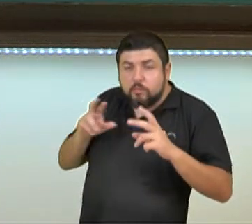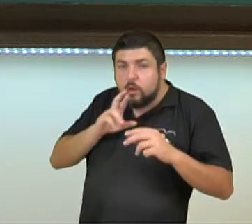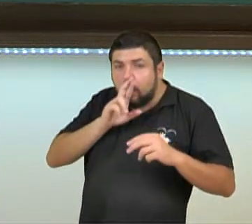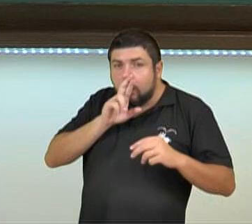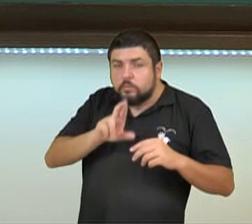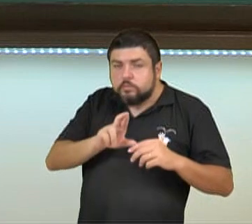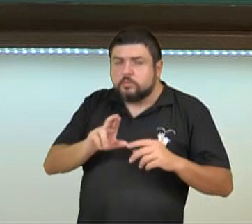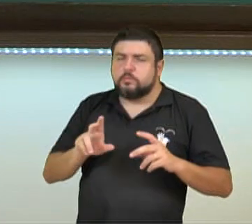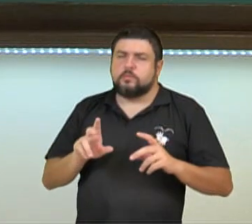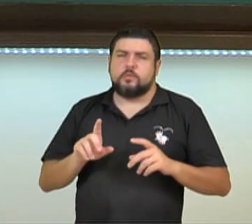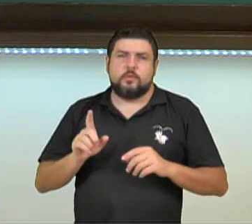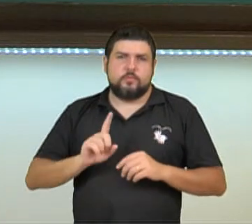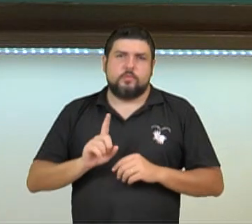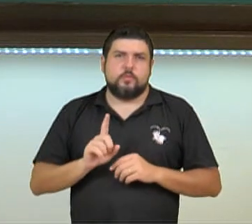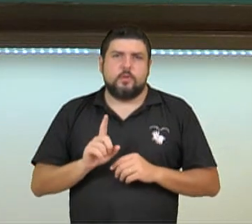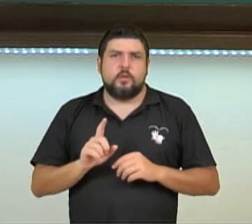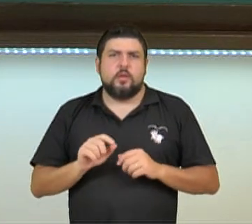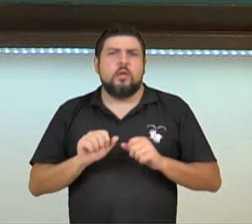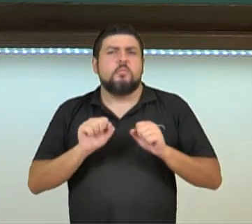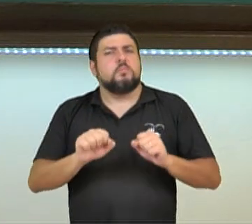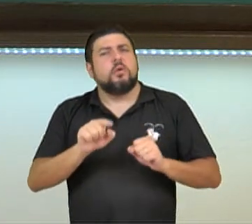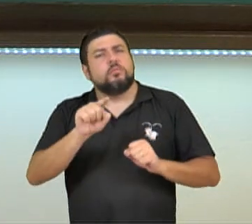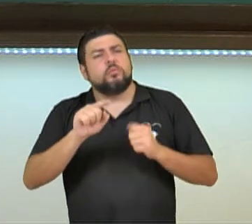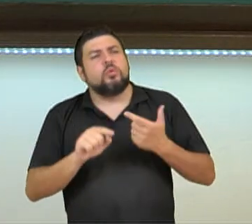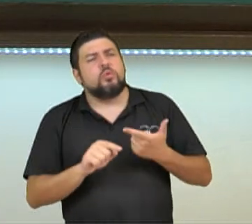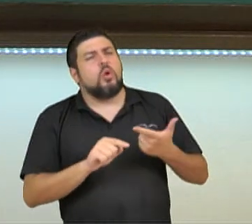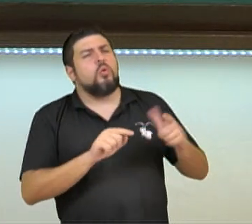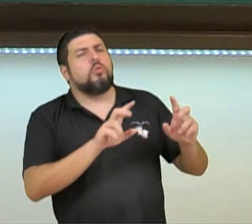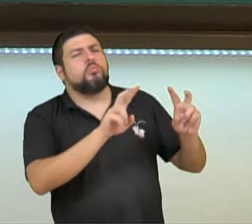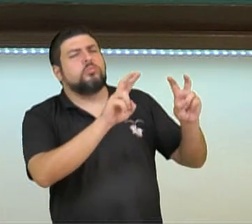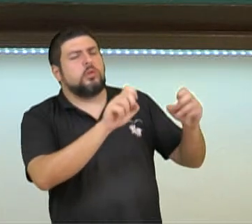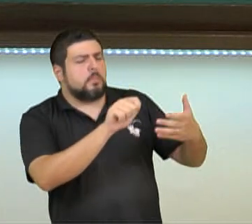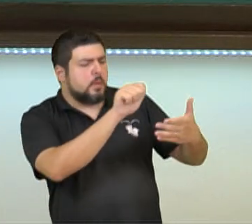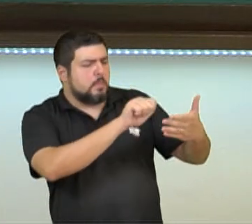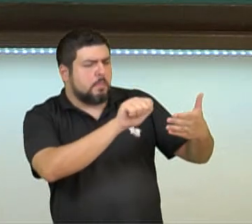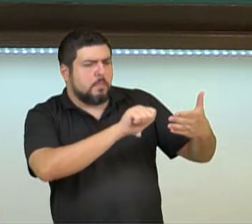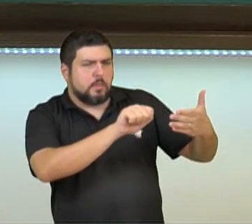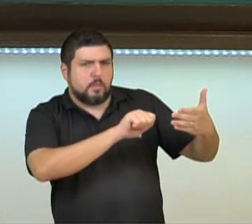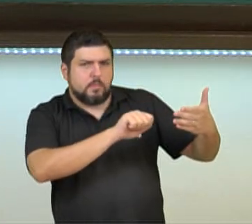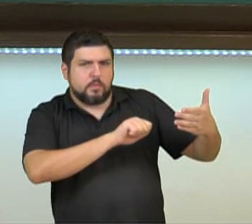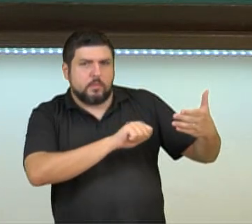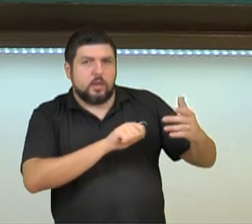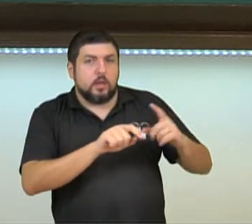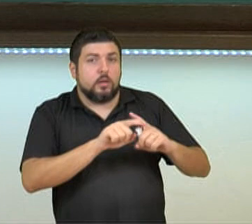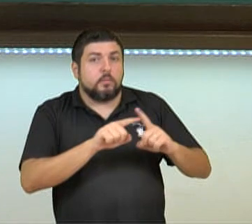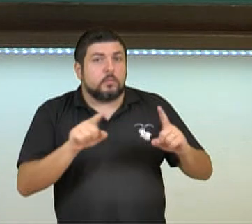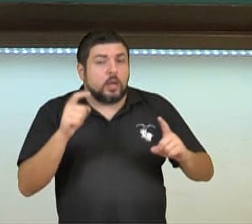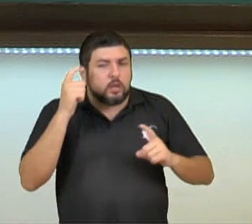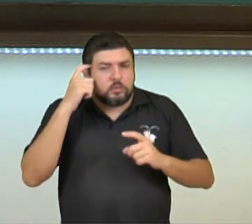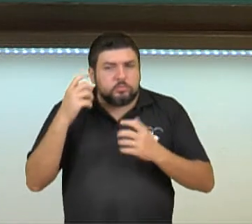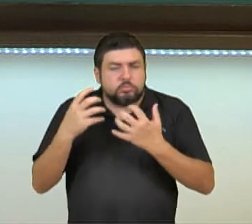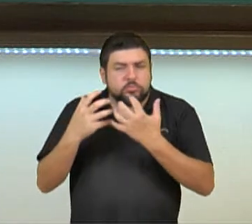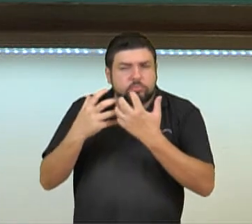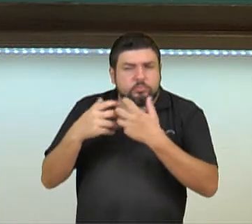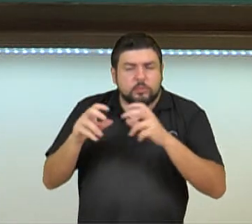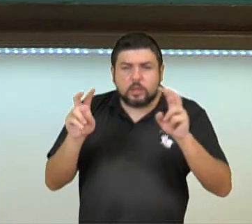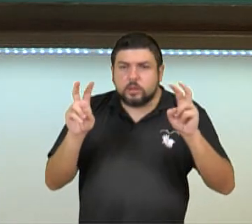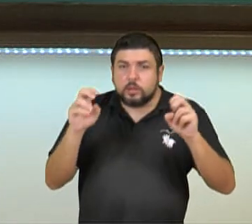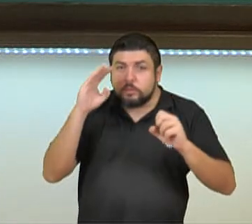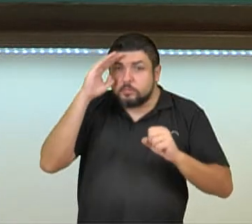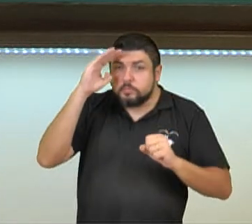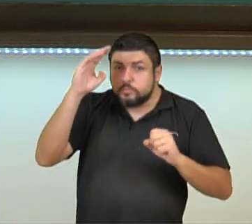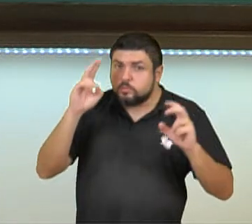pode relacionar com outros assuntos, desde que quando use a mesma linha de raciocínio. Então, dentro dessa linha,